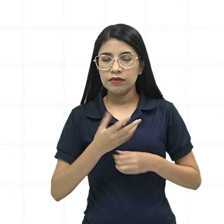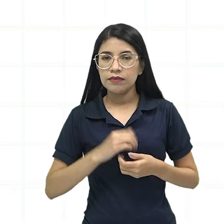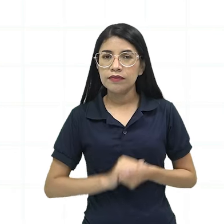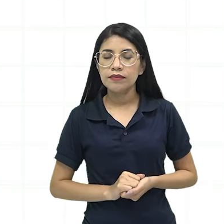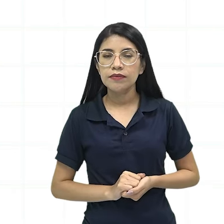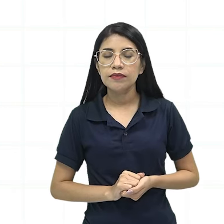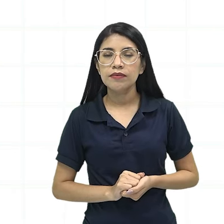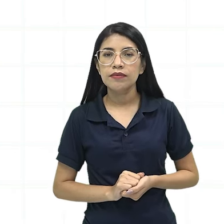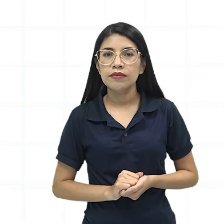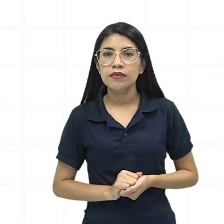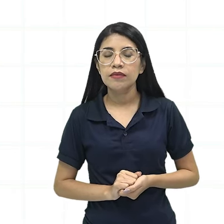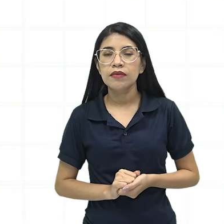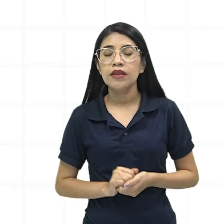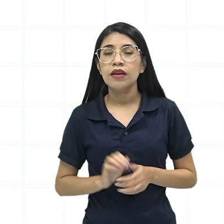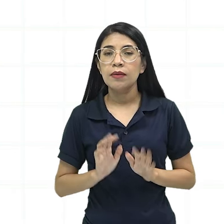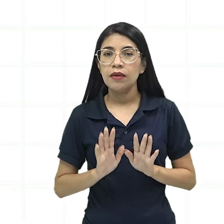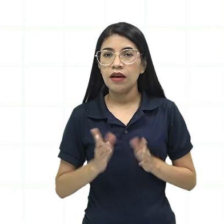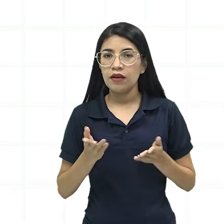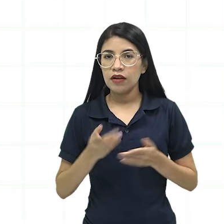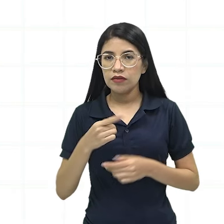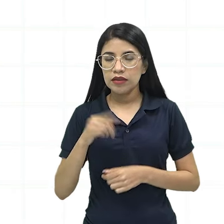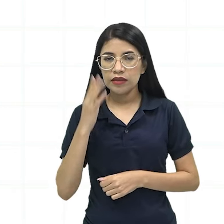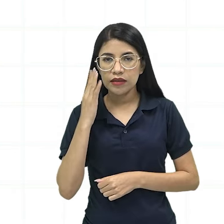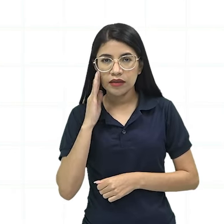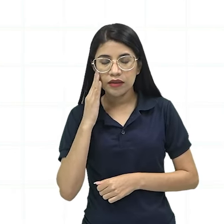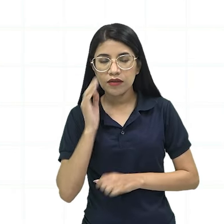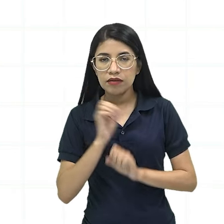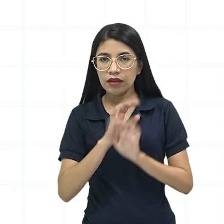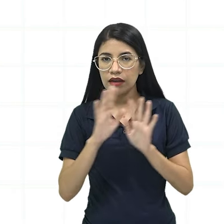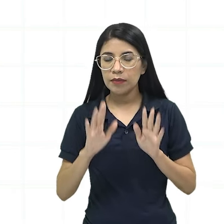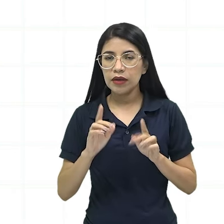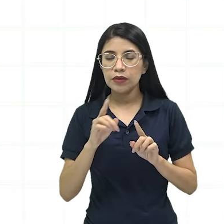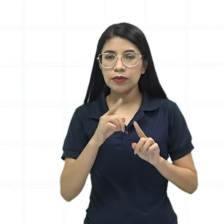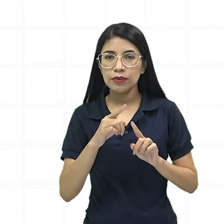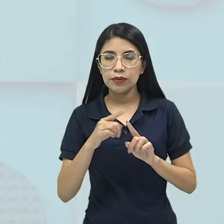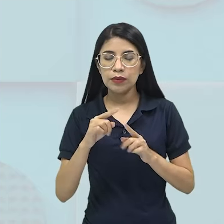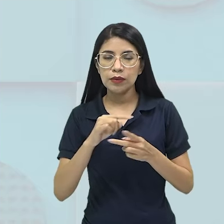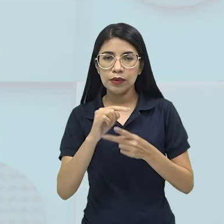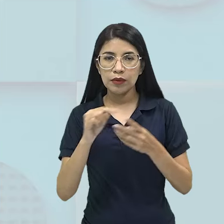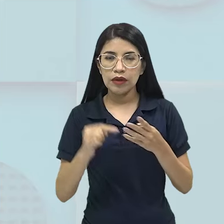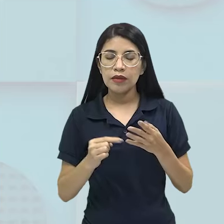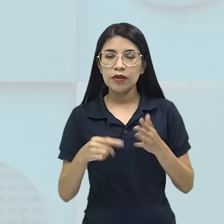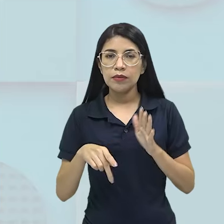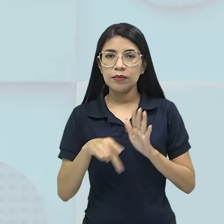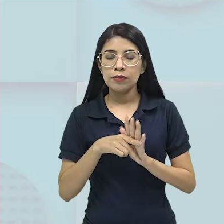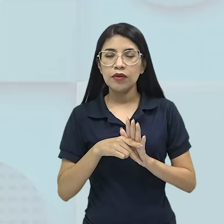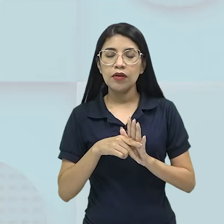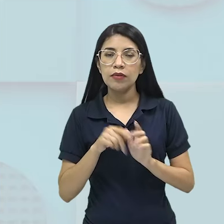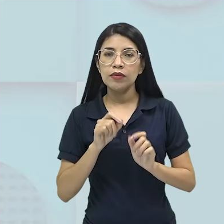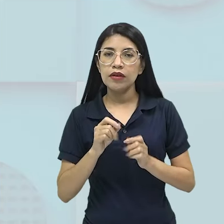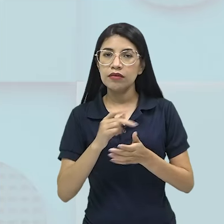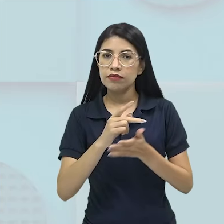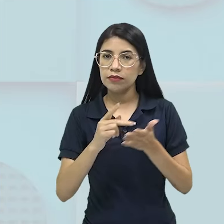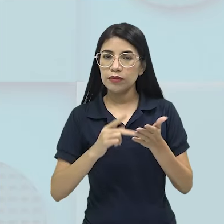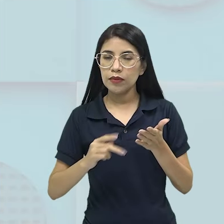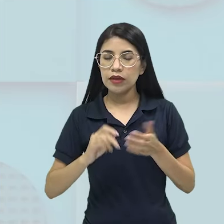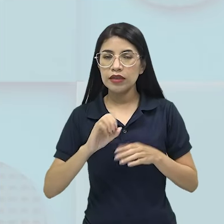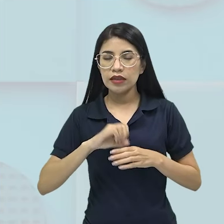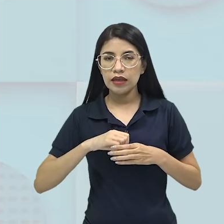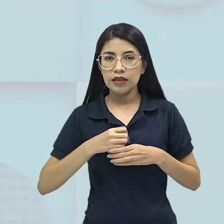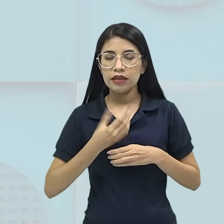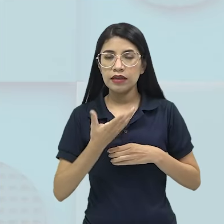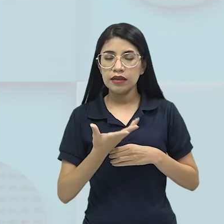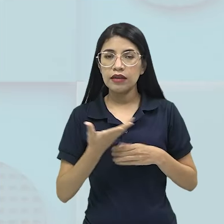Muito bem, agora que você entendeu quais são, né, esses dois elementos aí que constituem a poesia